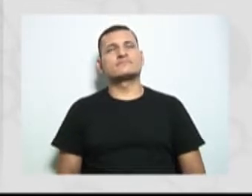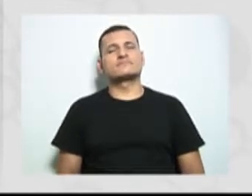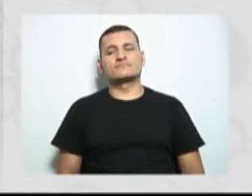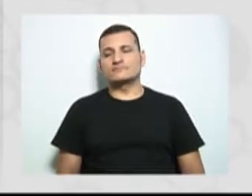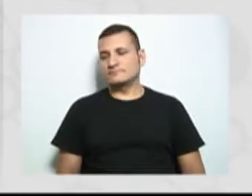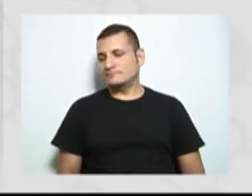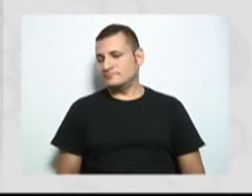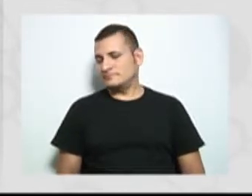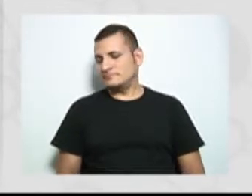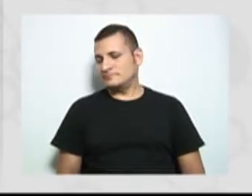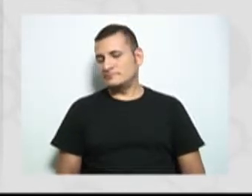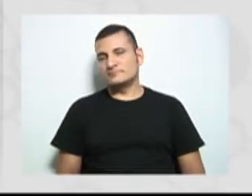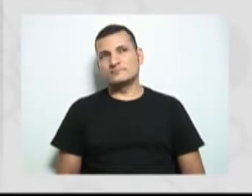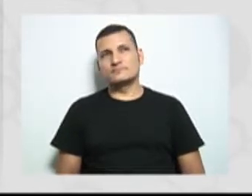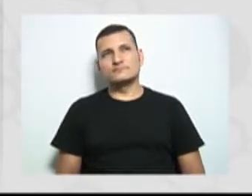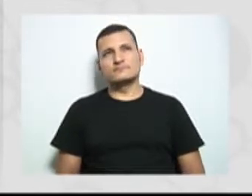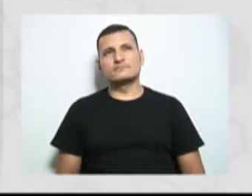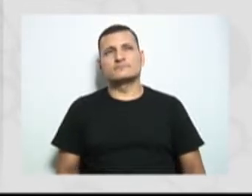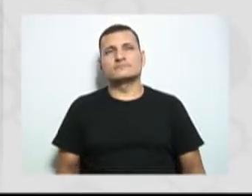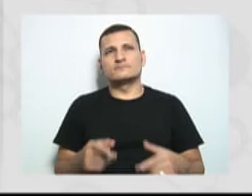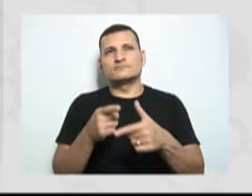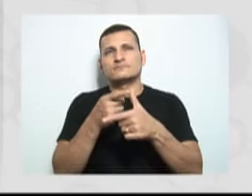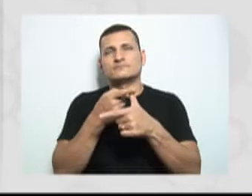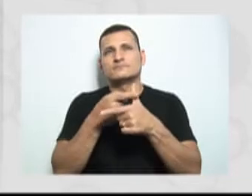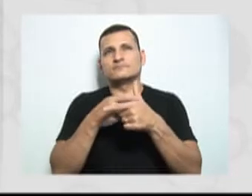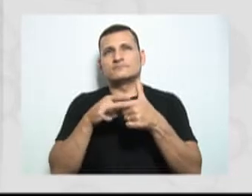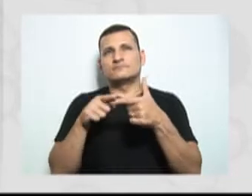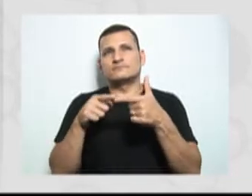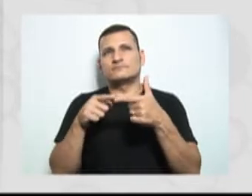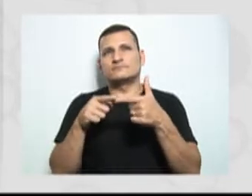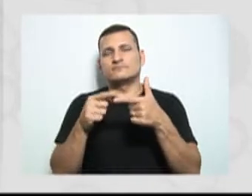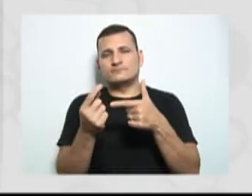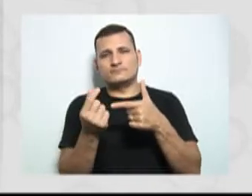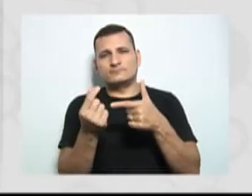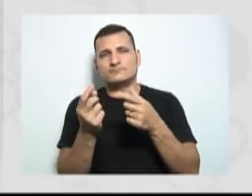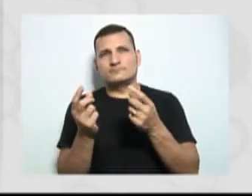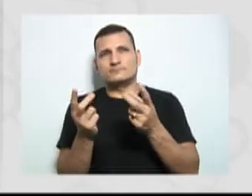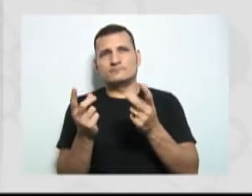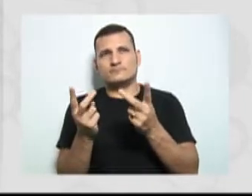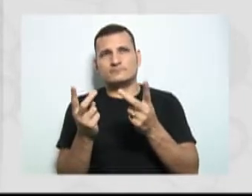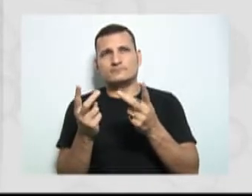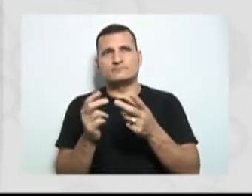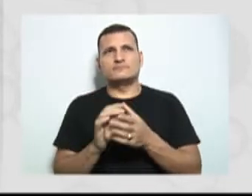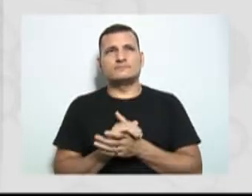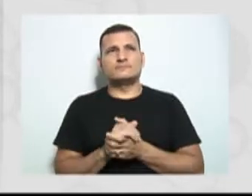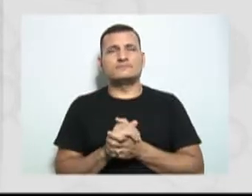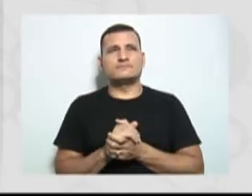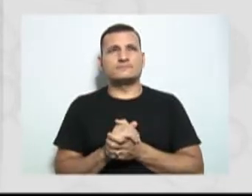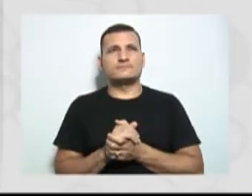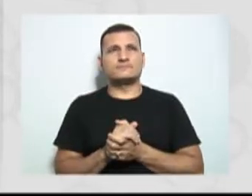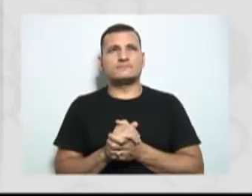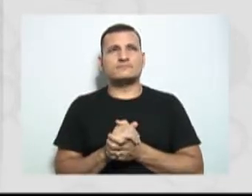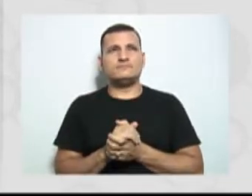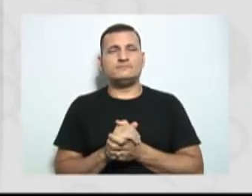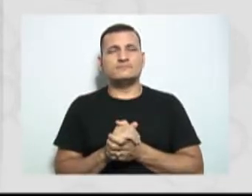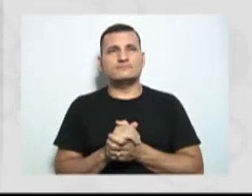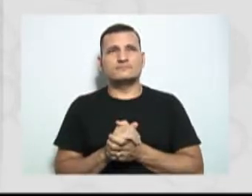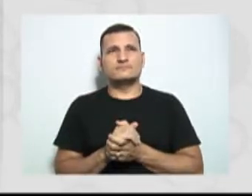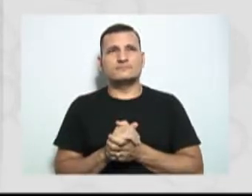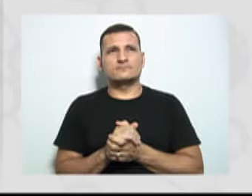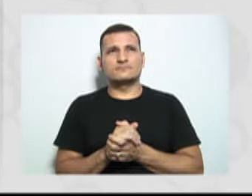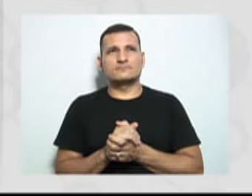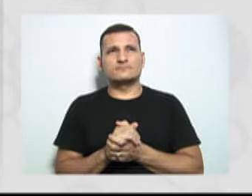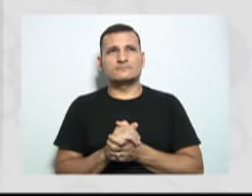variáveis dividido pelo preço de venda. Pelo preço de venda. Isso. Vamos dizer que nossos custos